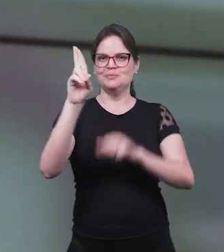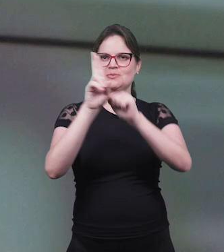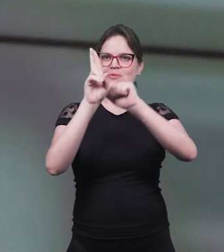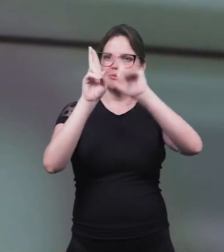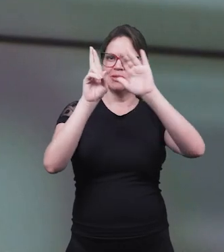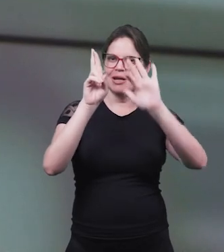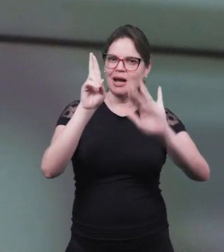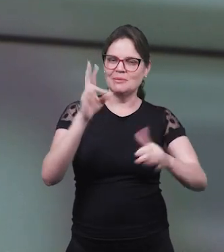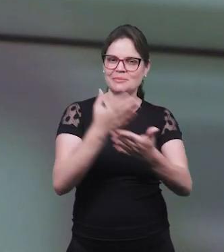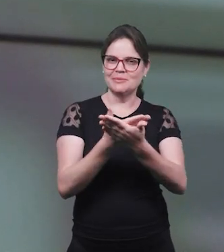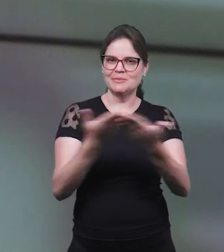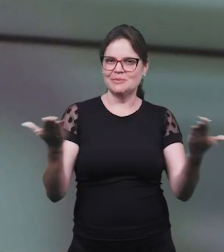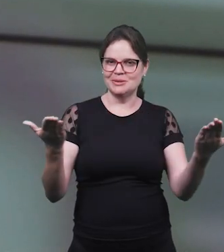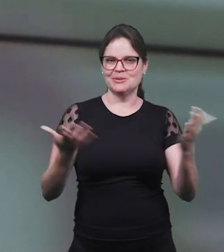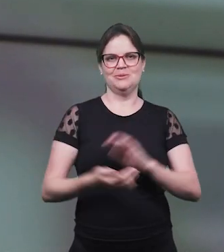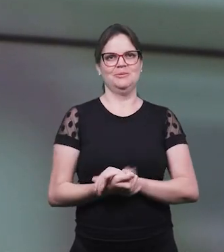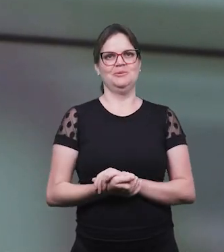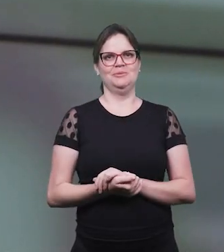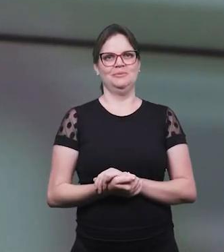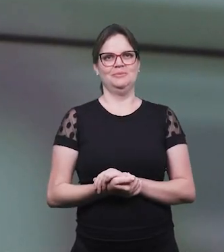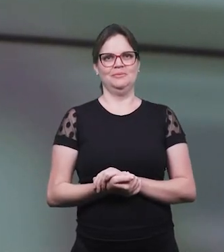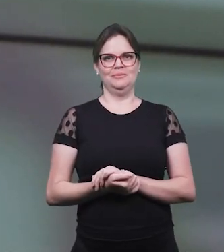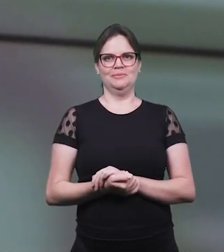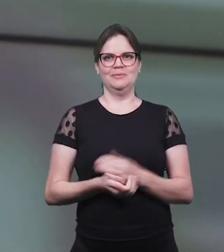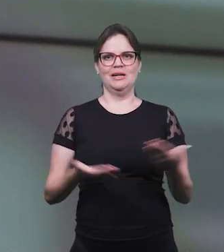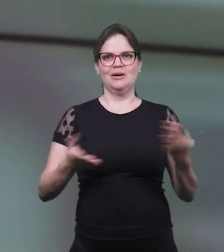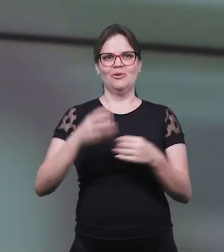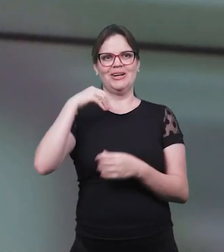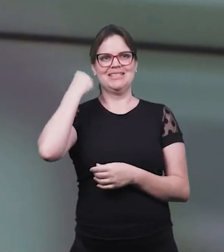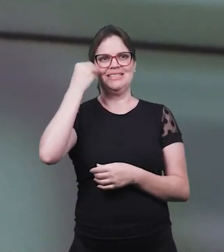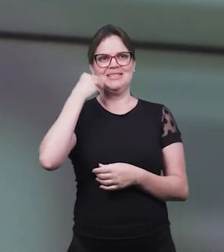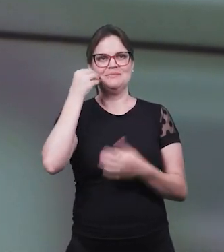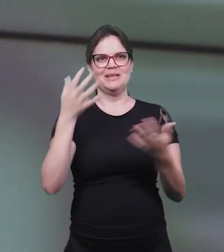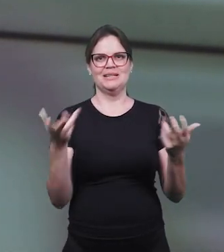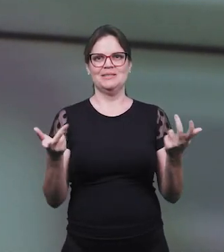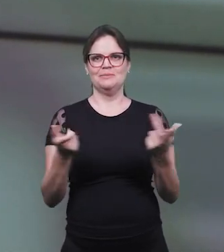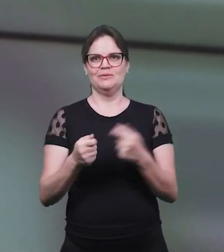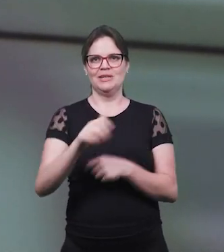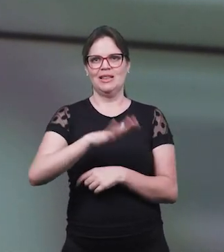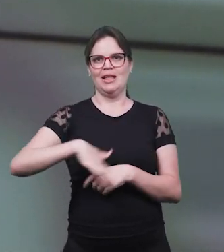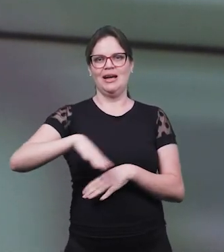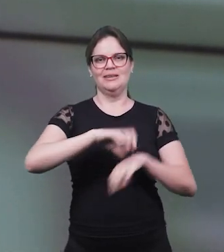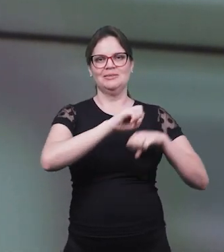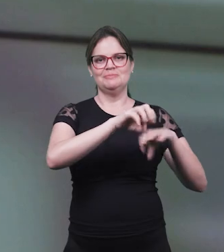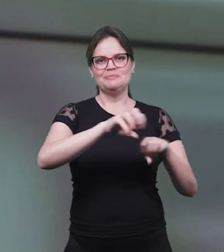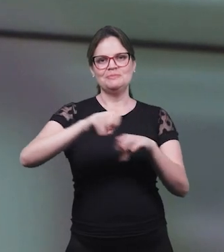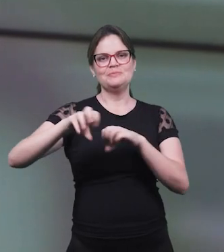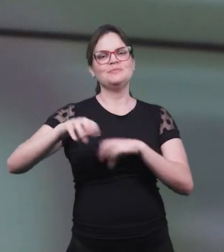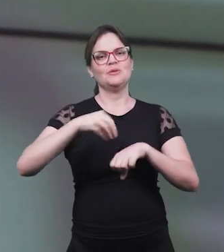possa nos abençoar grandemente por meio dessas experiências na educação